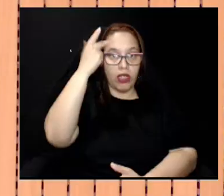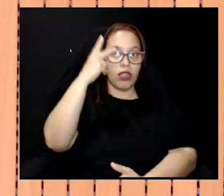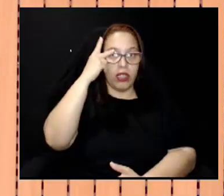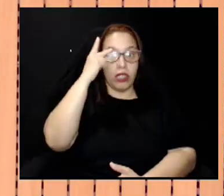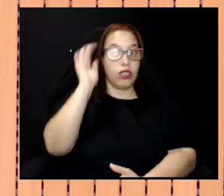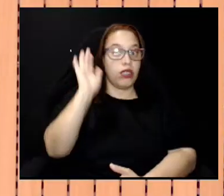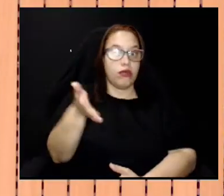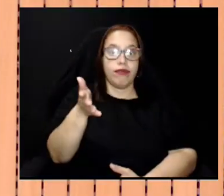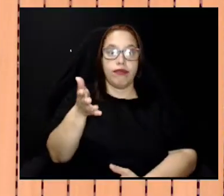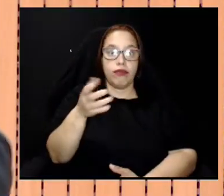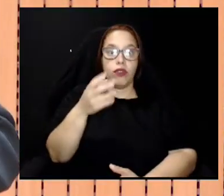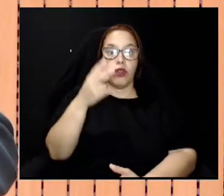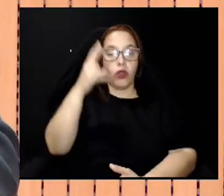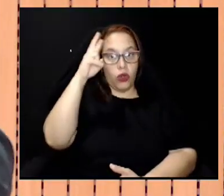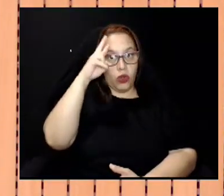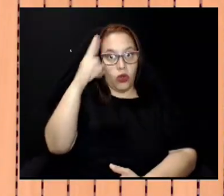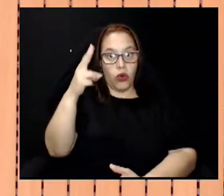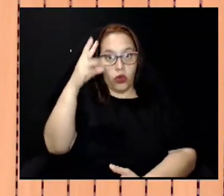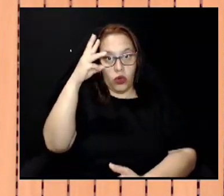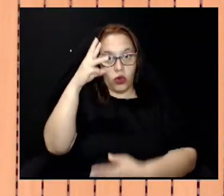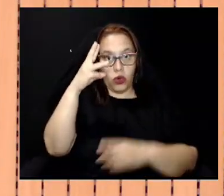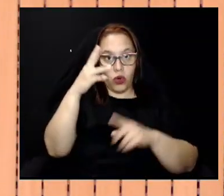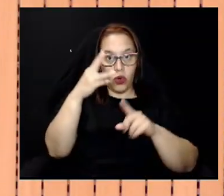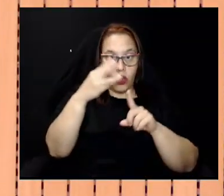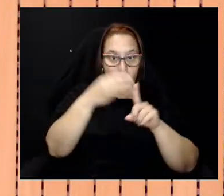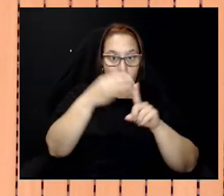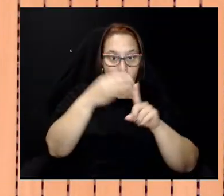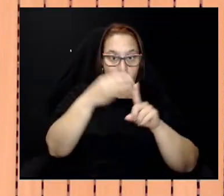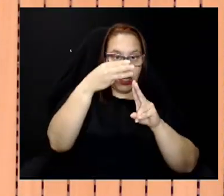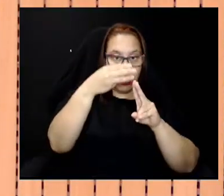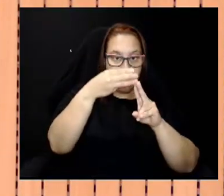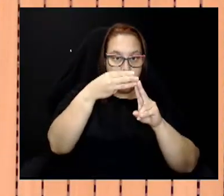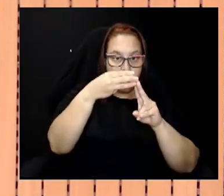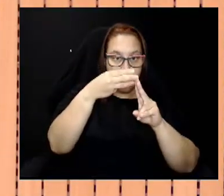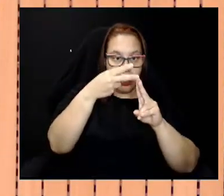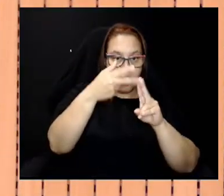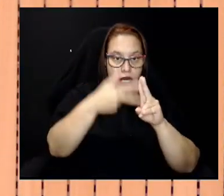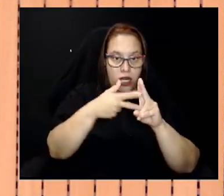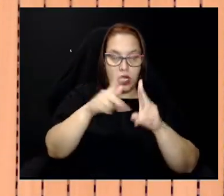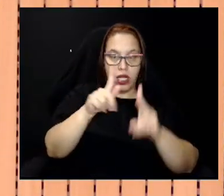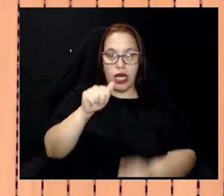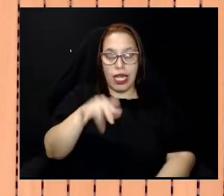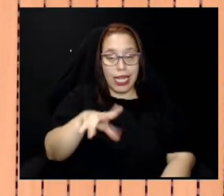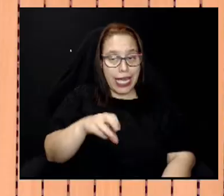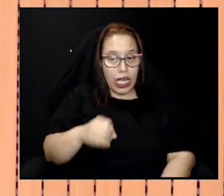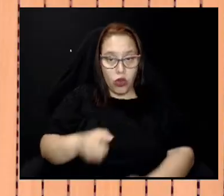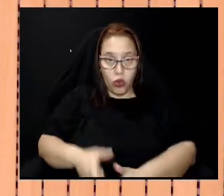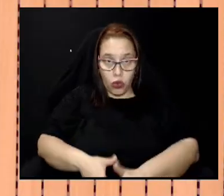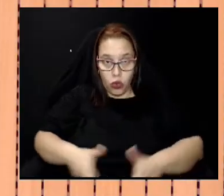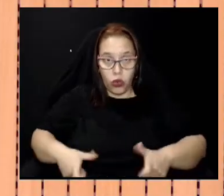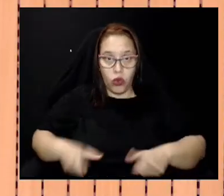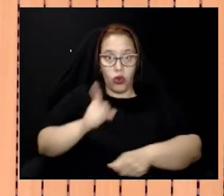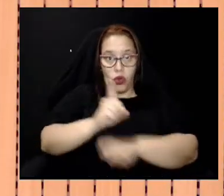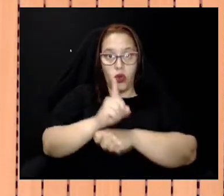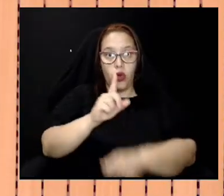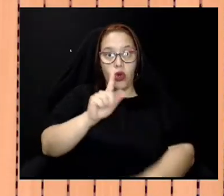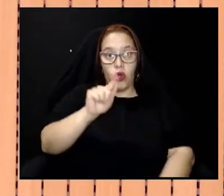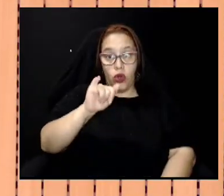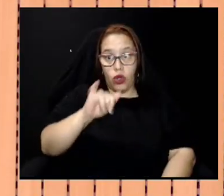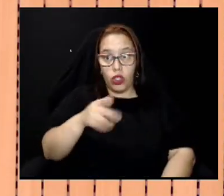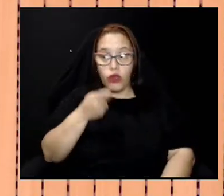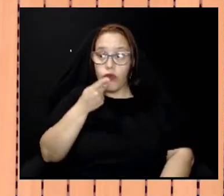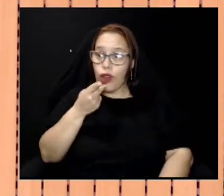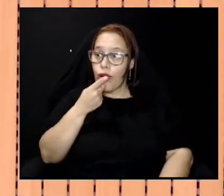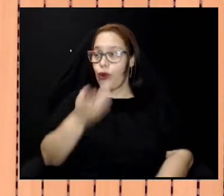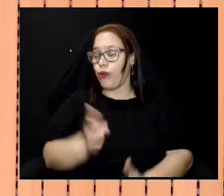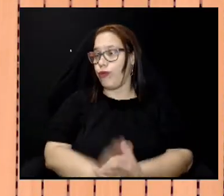2, 3 meses depois, está com doença disseminada, com ascite, que é aquele líquido no abdômen, que é o que a doutora Gi comentou aqui. Então, é uma